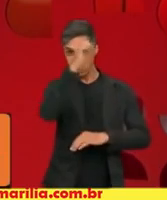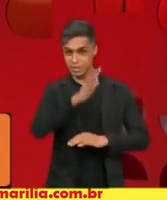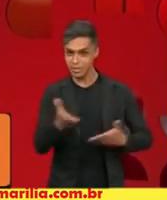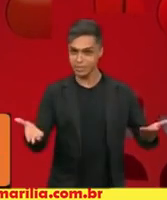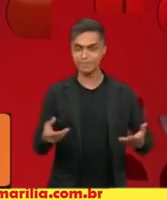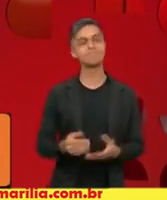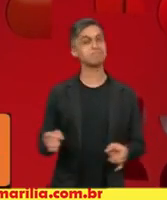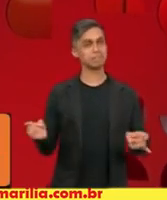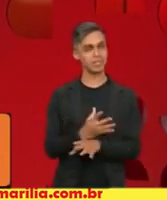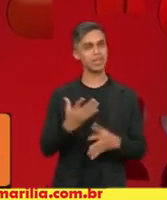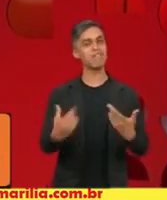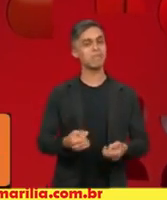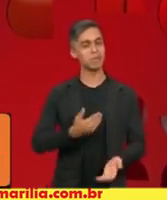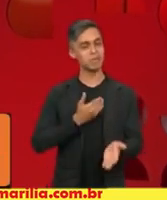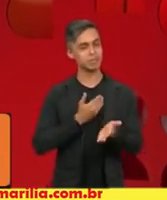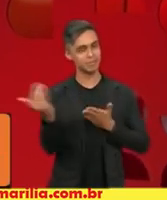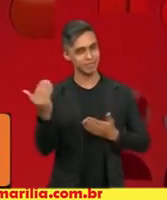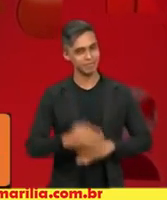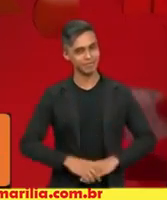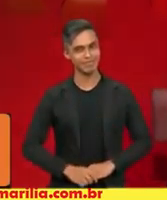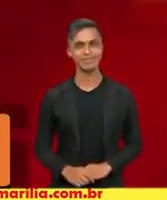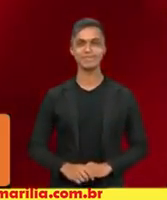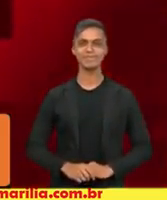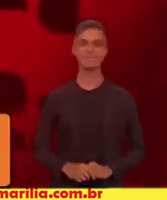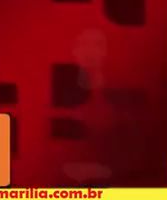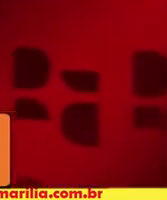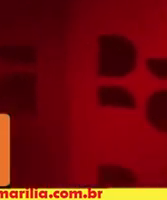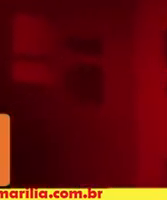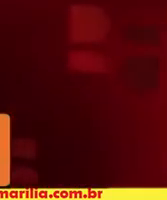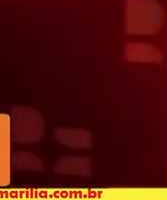Estão preparados? Então vamos embora que o nosso programa já vai começar.